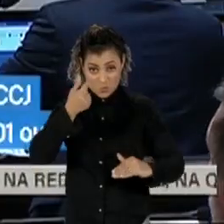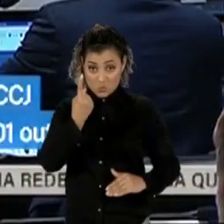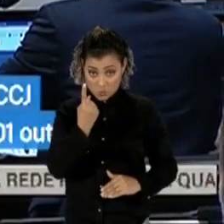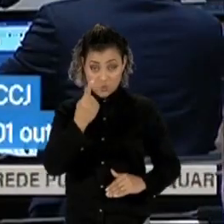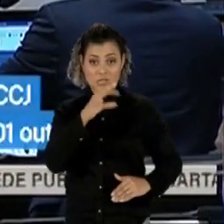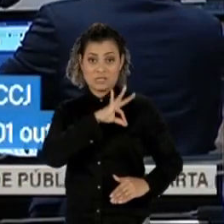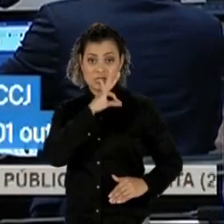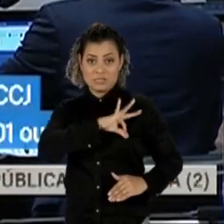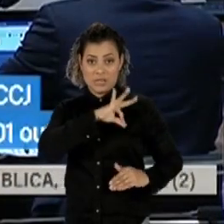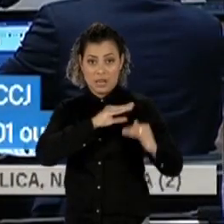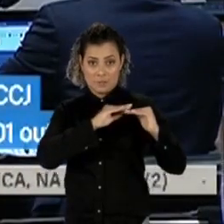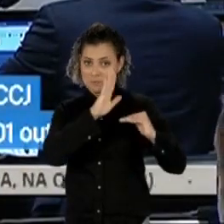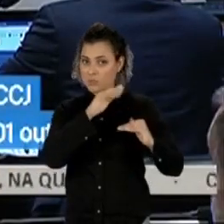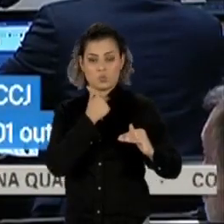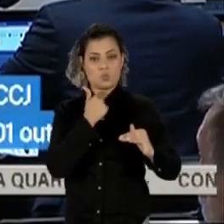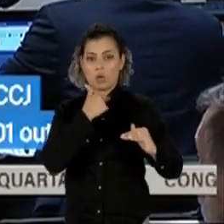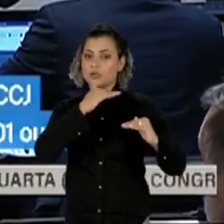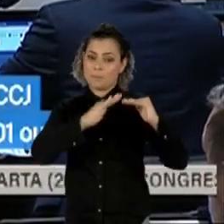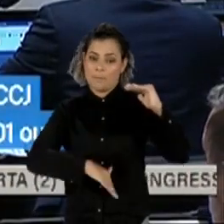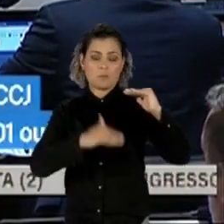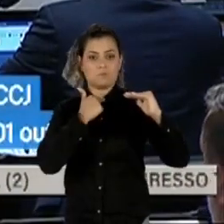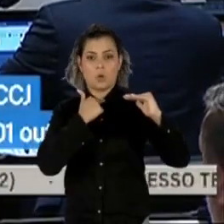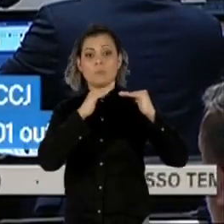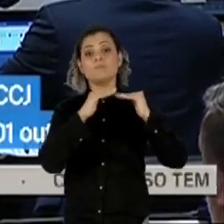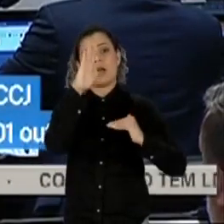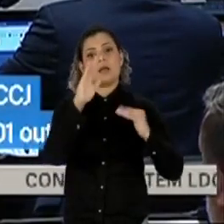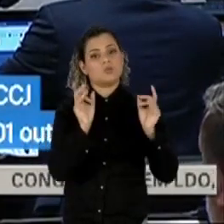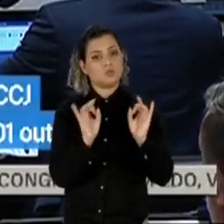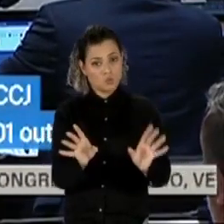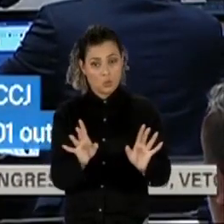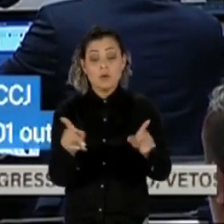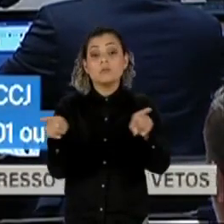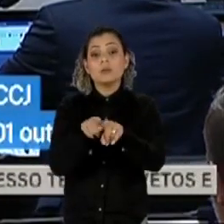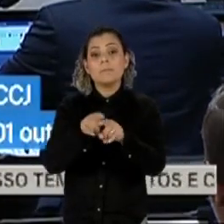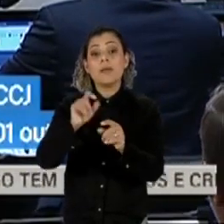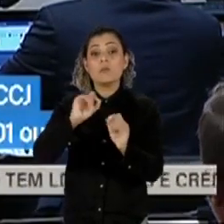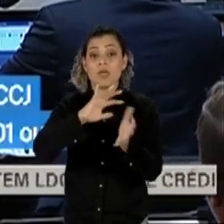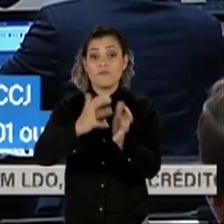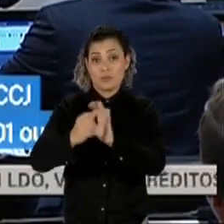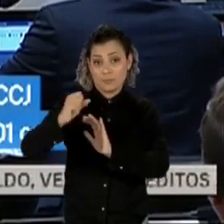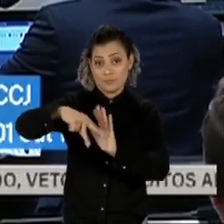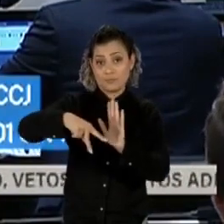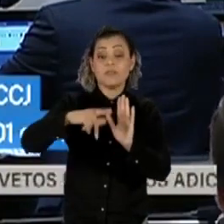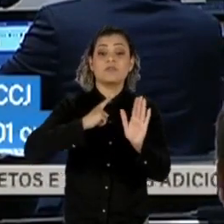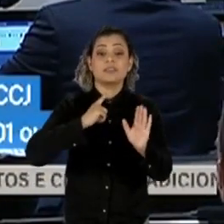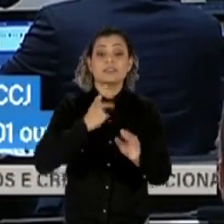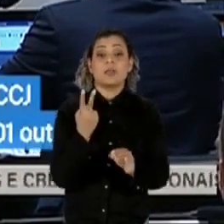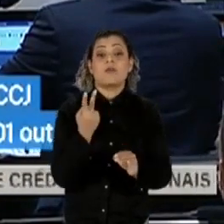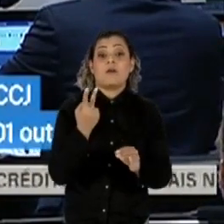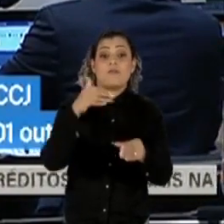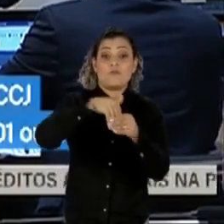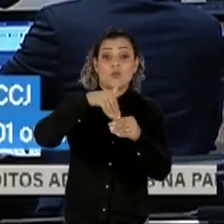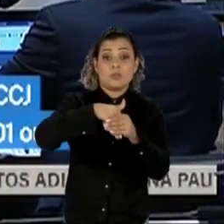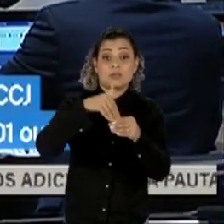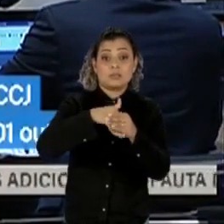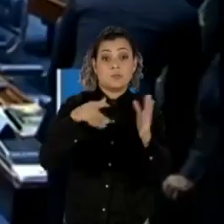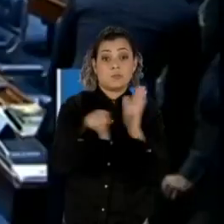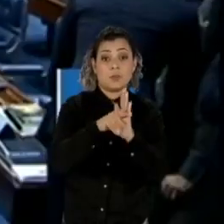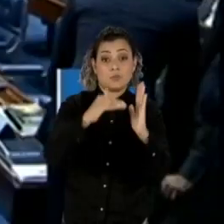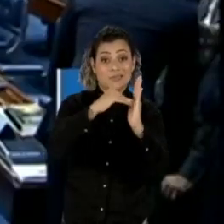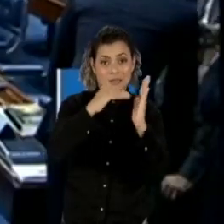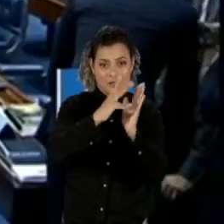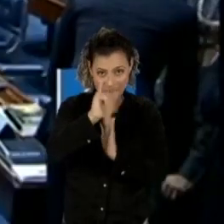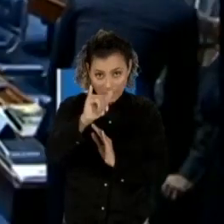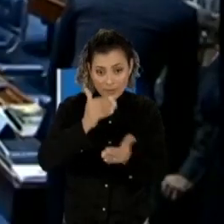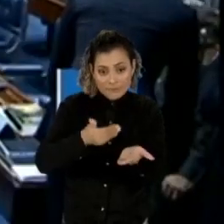mínimo caso seja aprovada nesta terça feira a reforma da previdência terá de passar por uma segunda rodada de votação pelo plenário do senado a